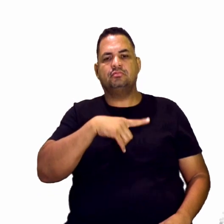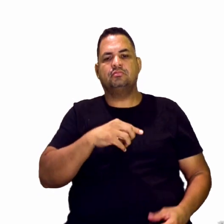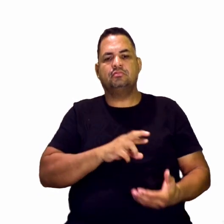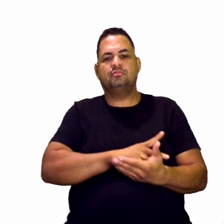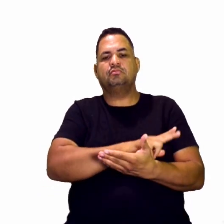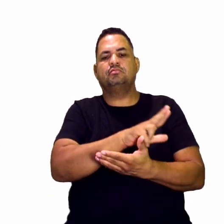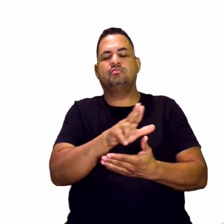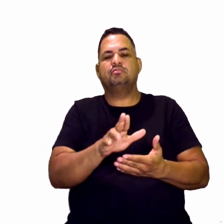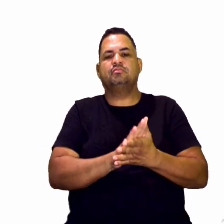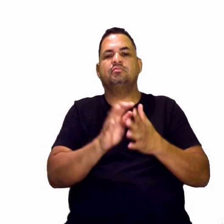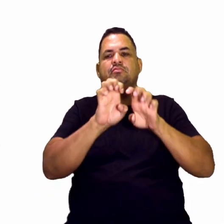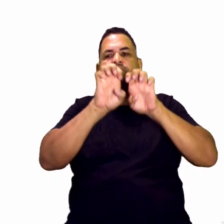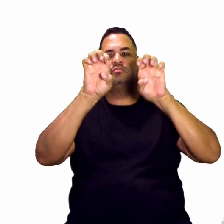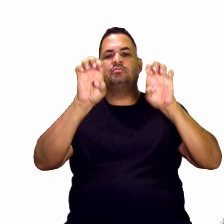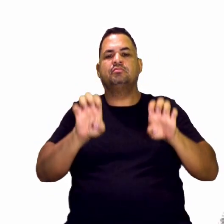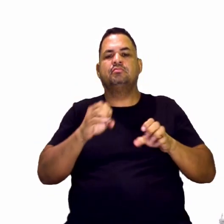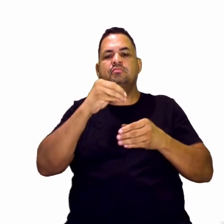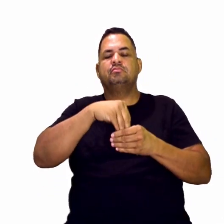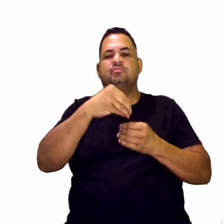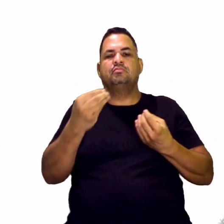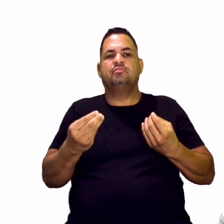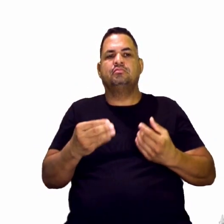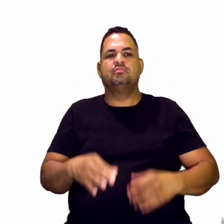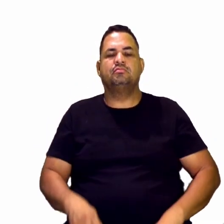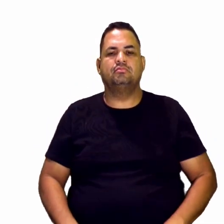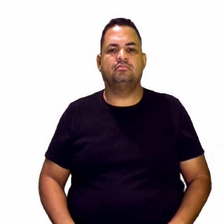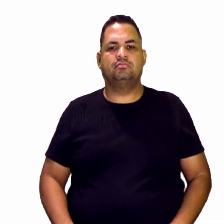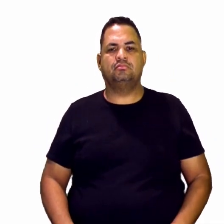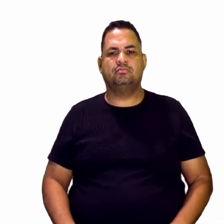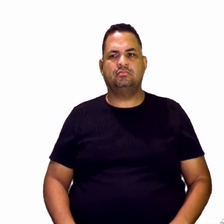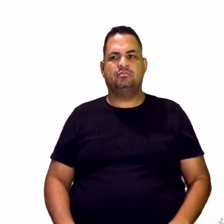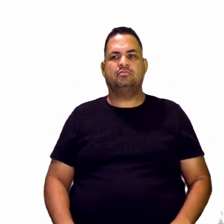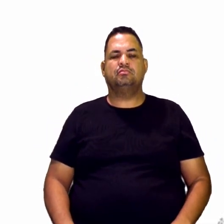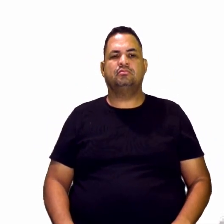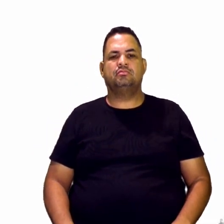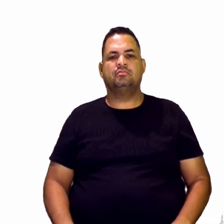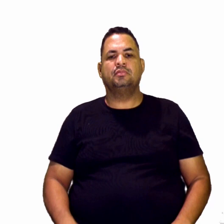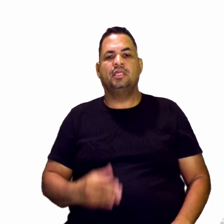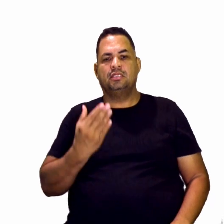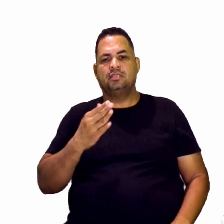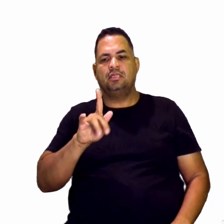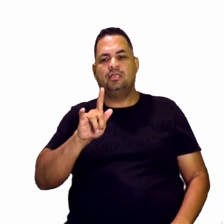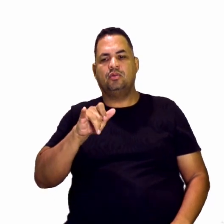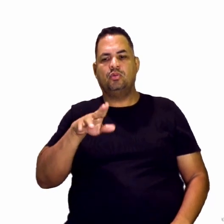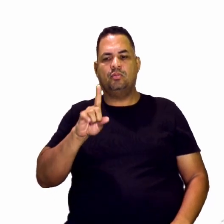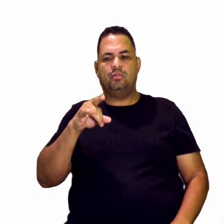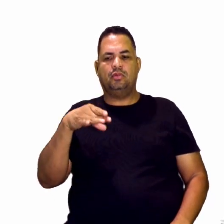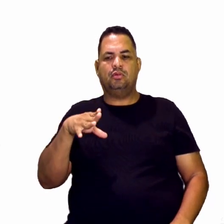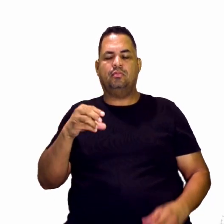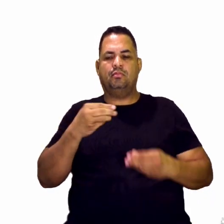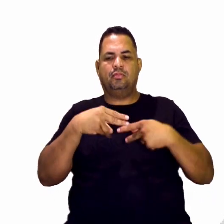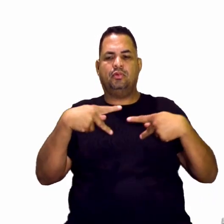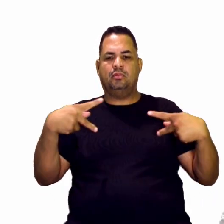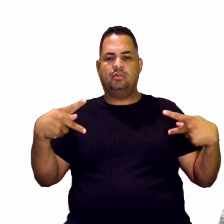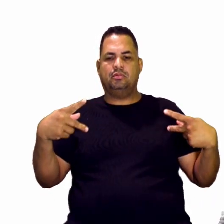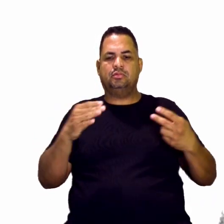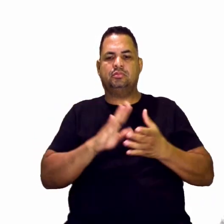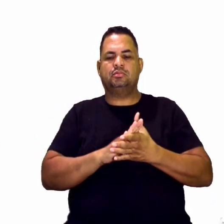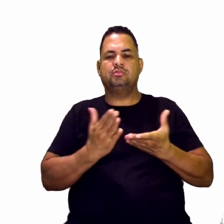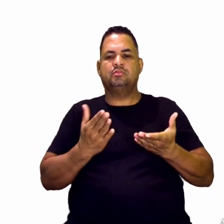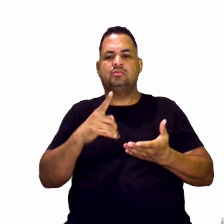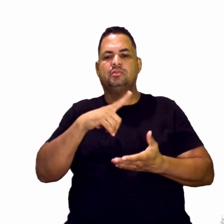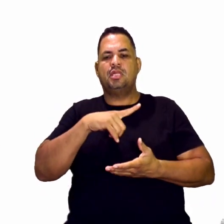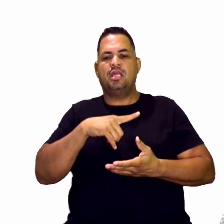estruturas aderidas aí pelo lado de fora, digamos assim. Essas glicoproteínas, né, que vão ser a base também